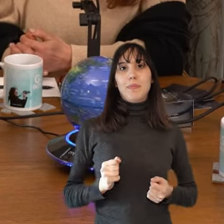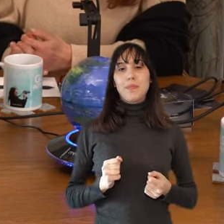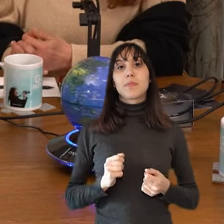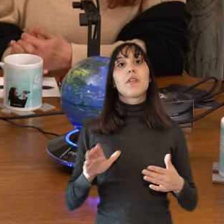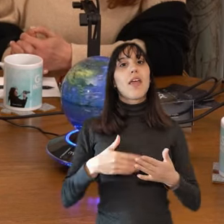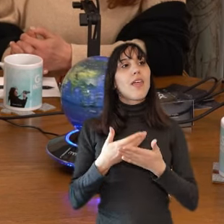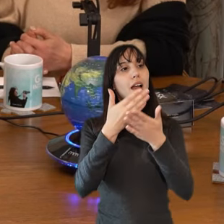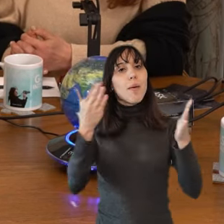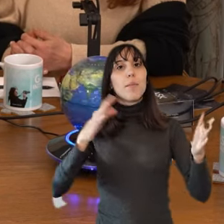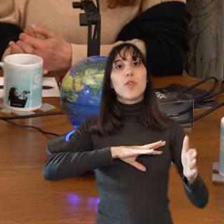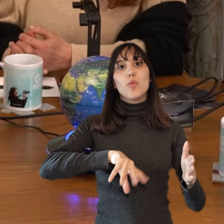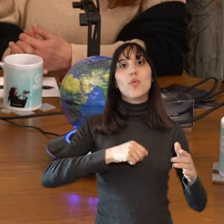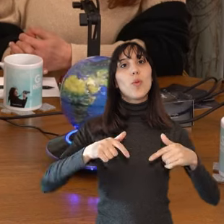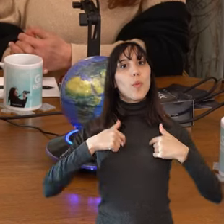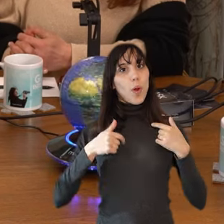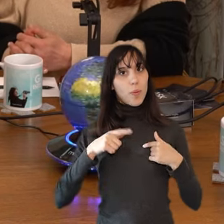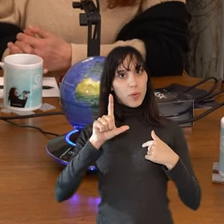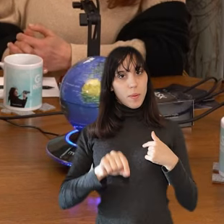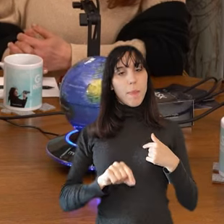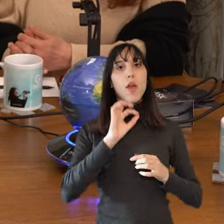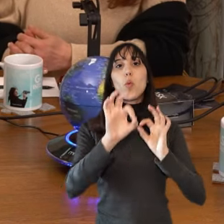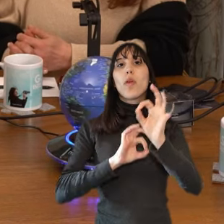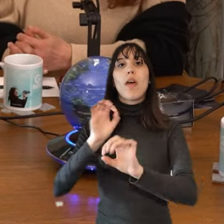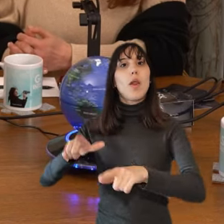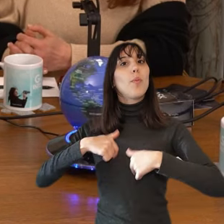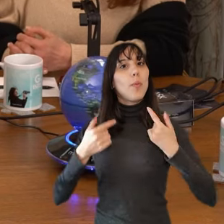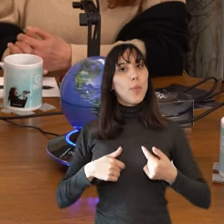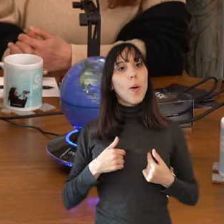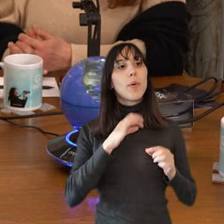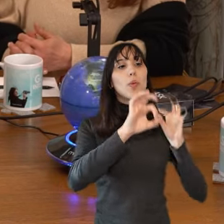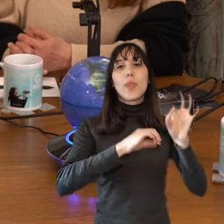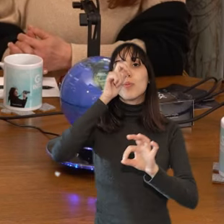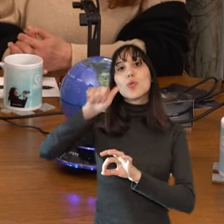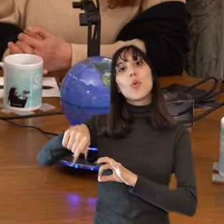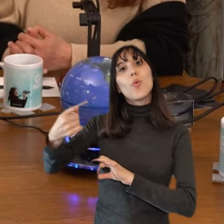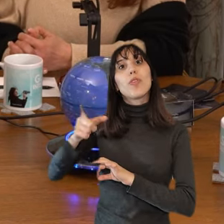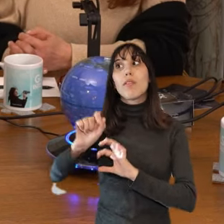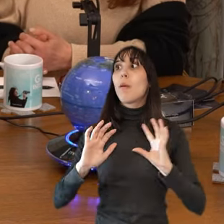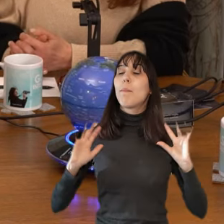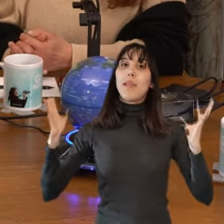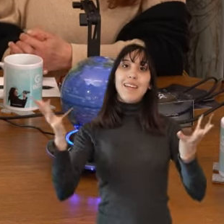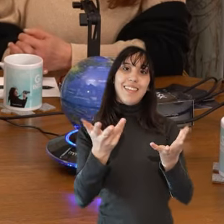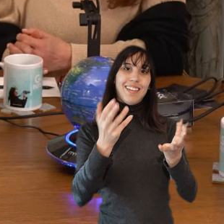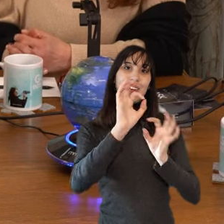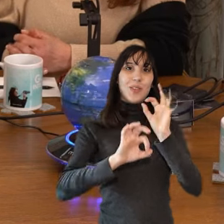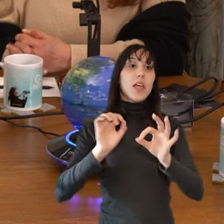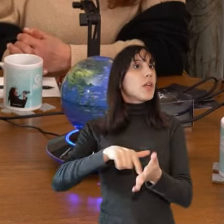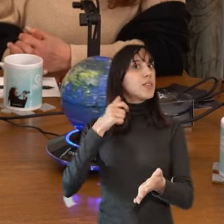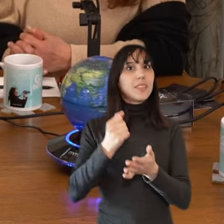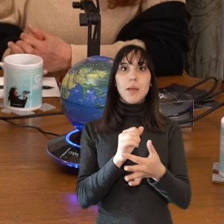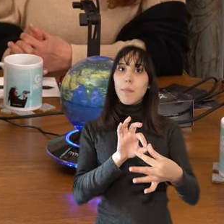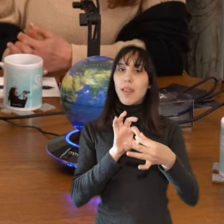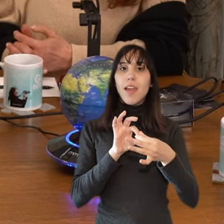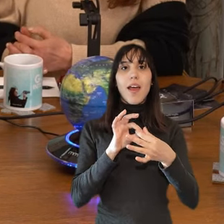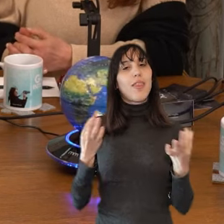servir o mundo é também servirnos a nós próprios no fundo cuidarmos de nós cuidarmos do outro e cuidarmos deste planeta e eu sempre estive também um